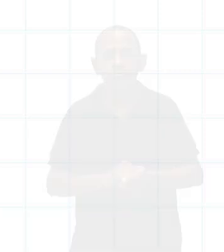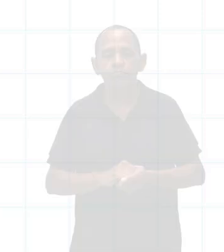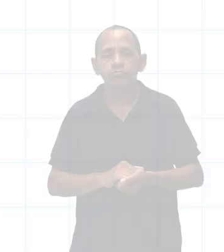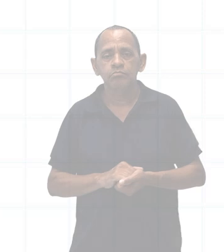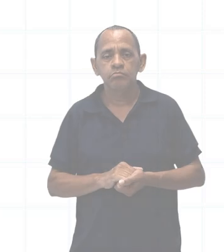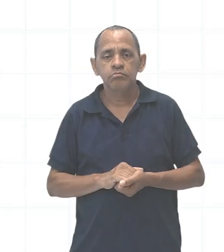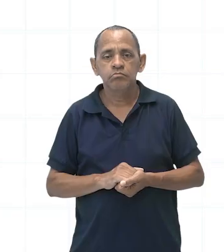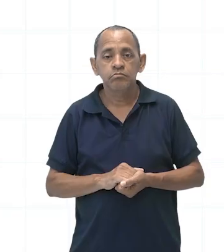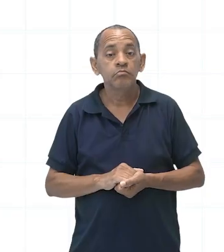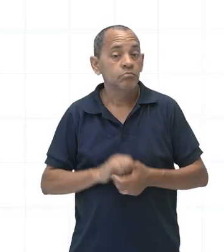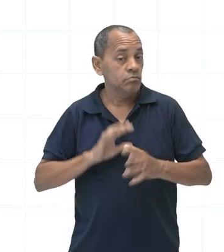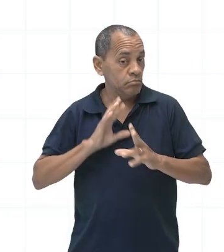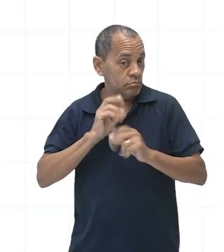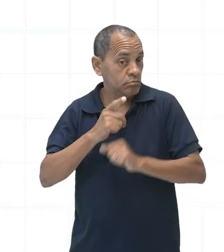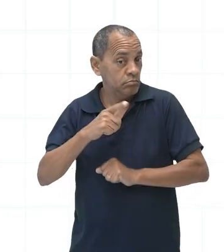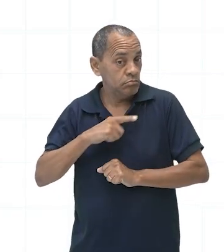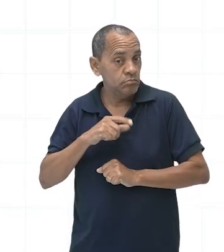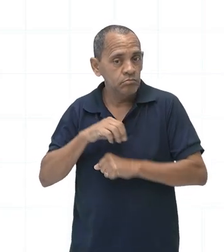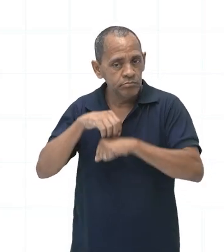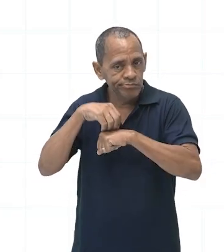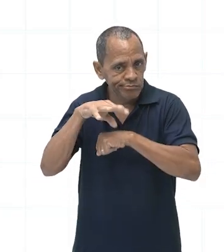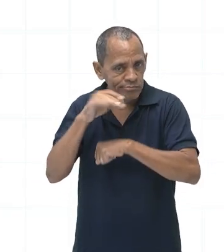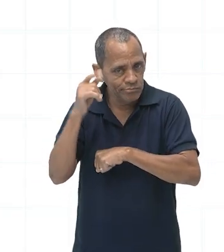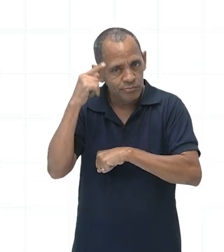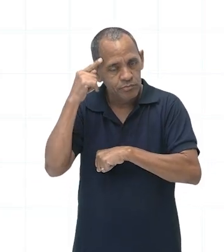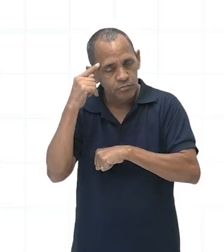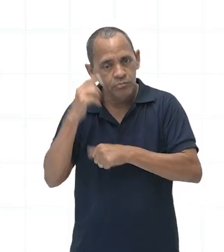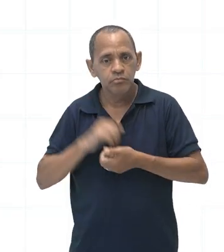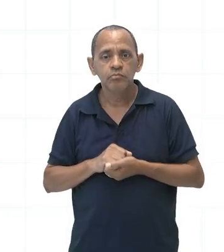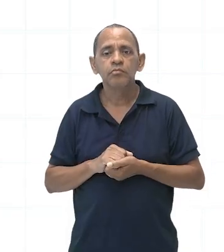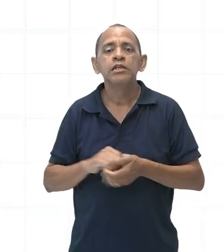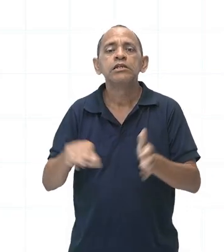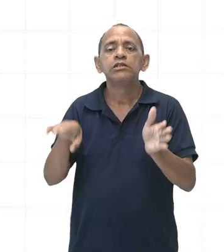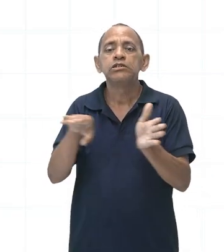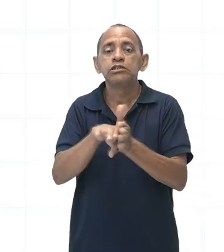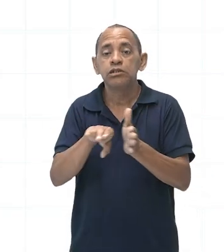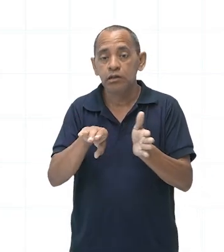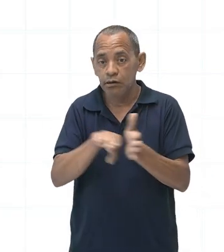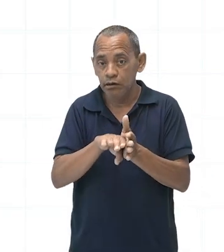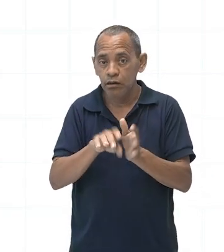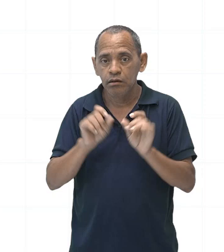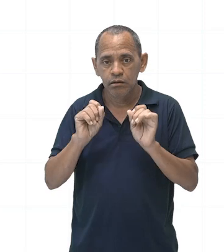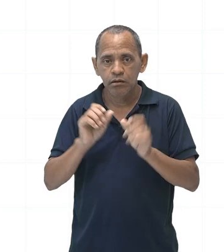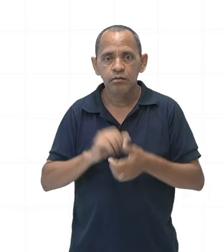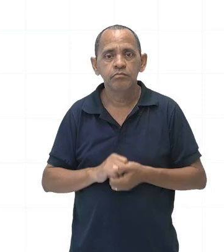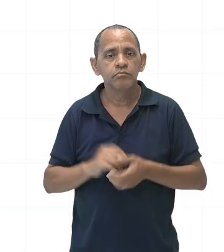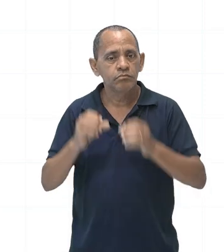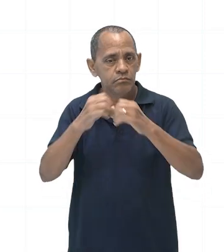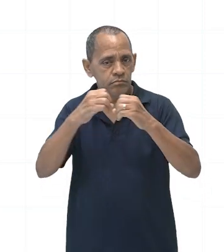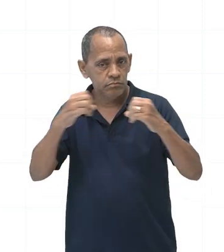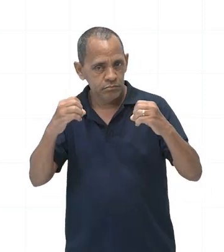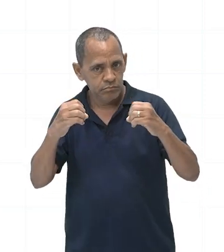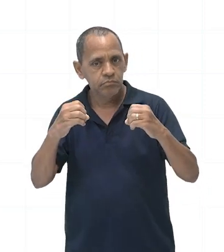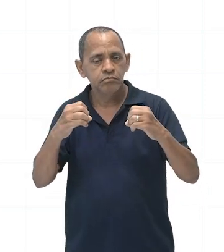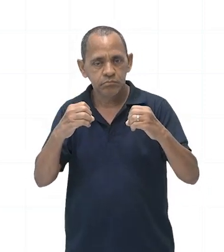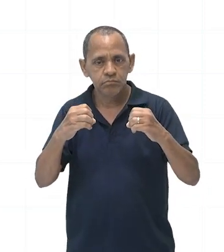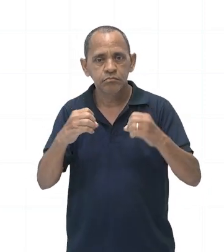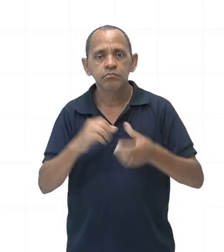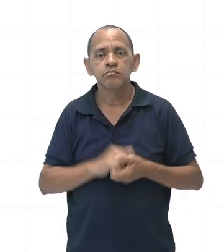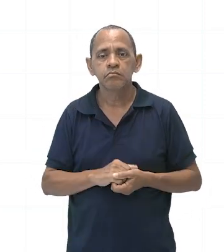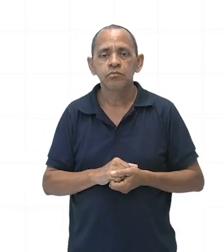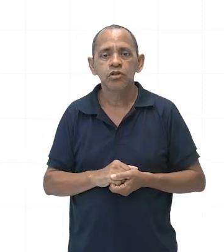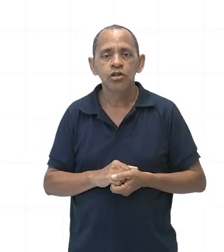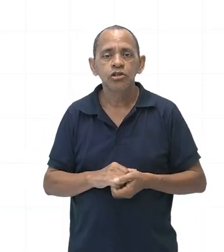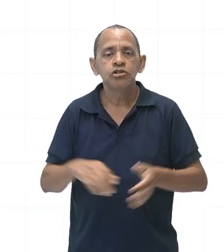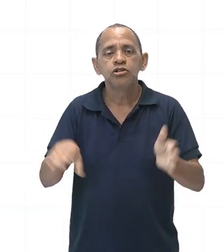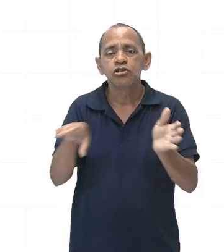somando a algo. Então eu tenho lá no exemplo, cheguei, meu verbo, minha oração, e encontrei tudo pronto.